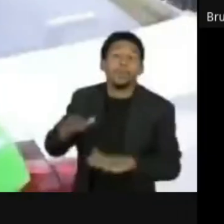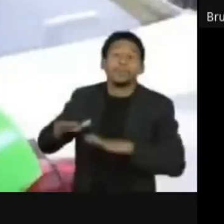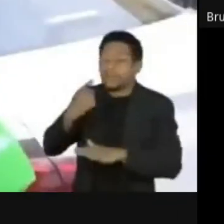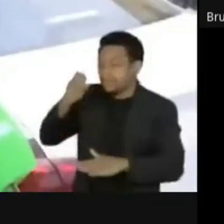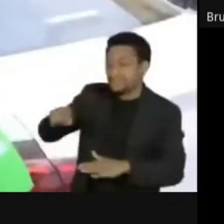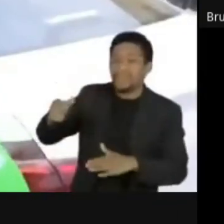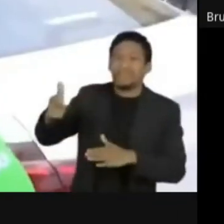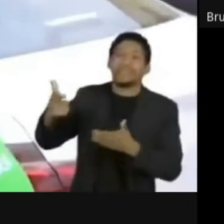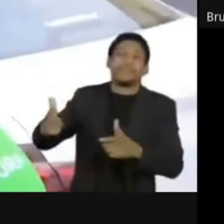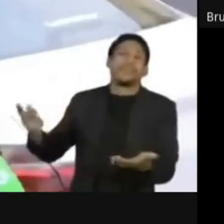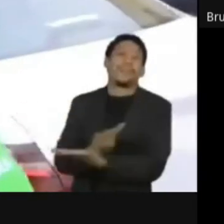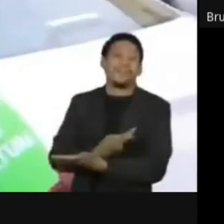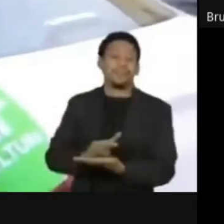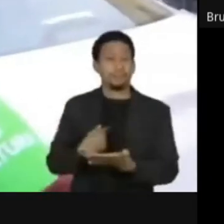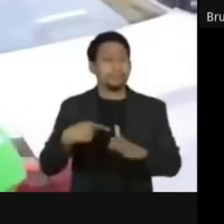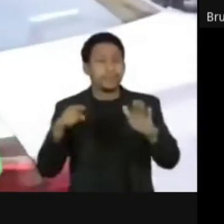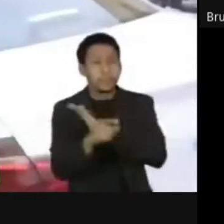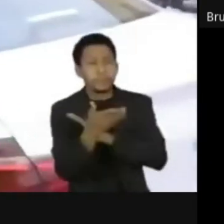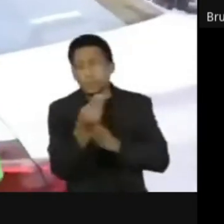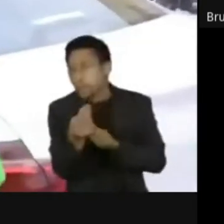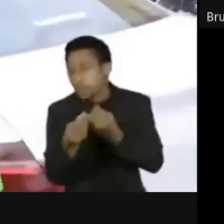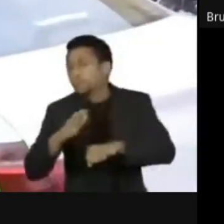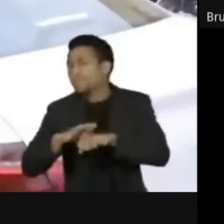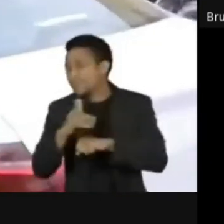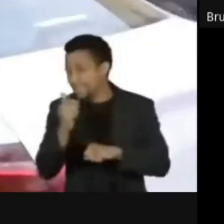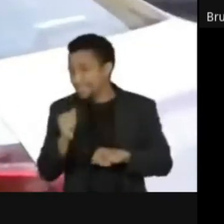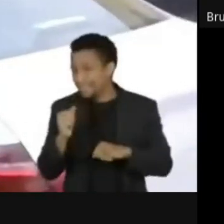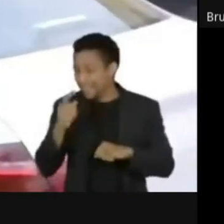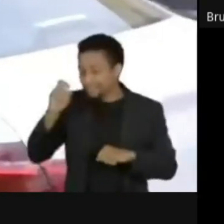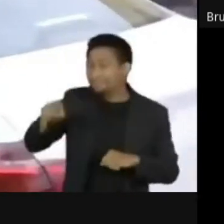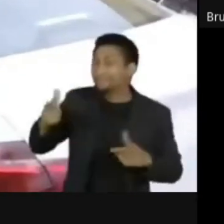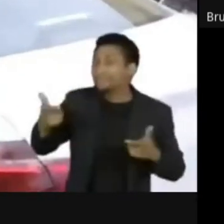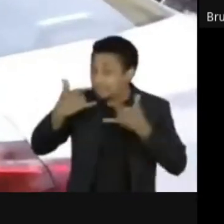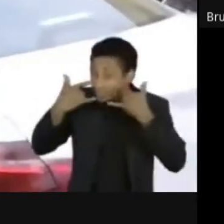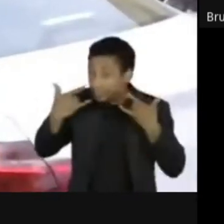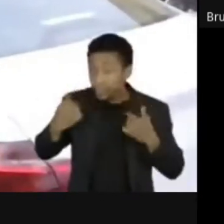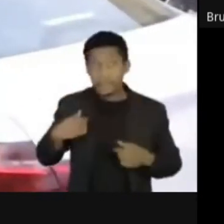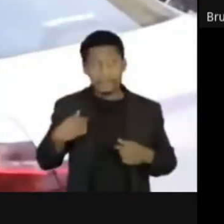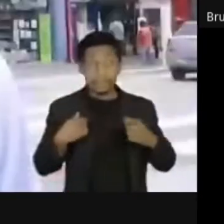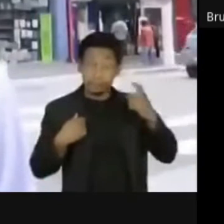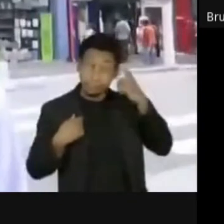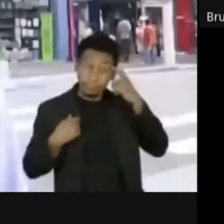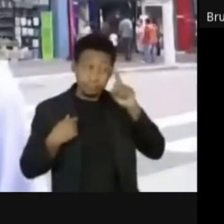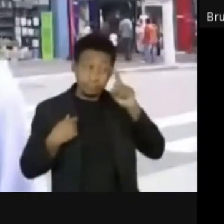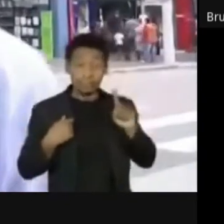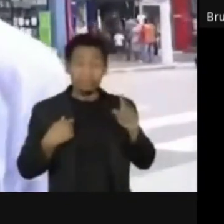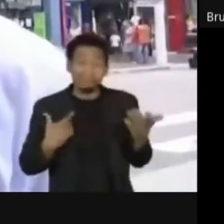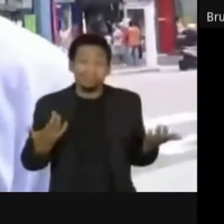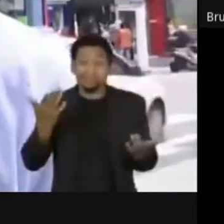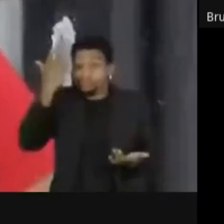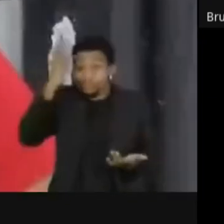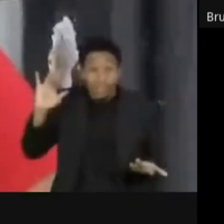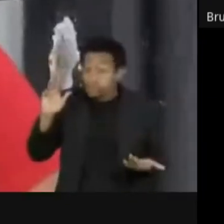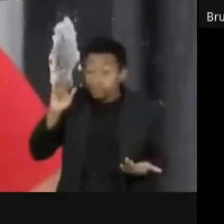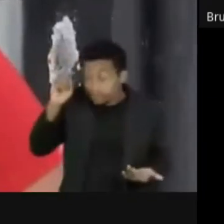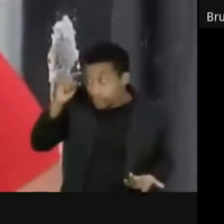melhor forma. Como é que você vai descartar essas máscaras depois que a pandemia passar? Cara, sinceramente, eu não pensei nisso ainda. Não sei, não faço ideia, não